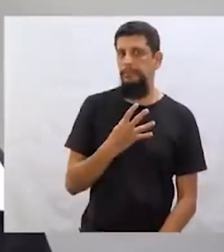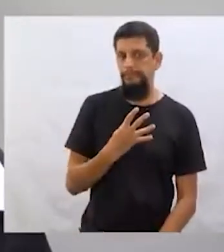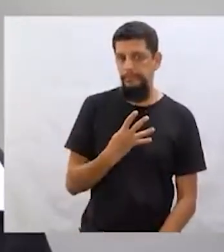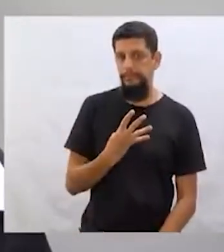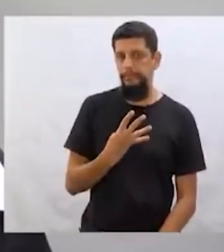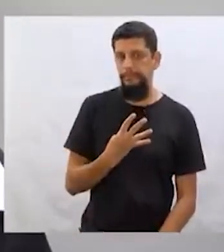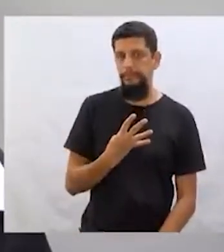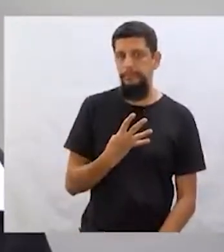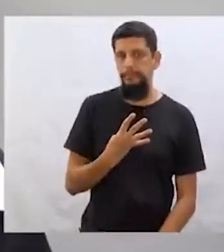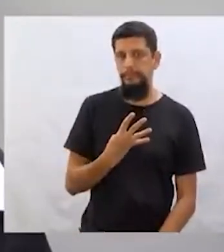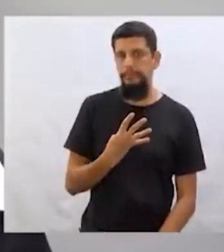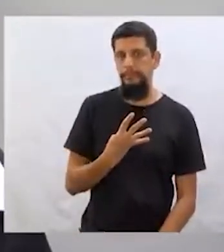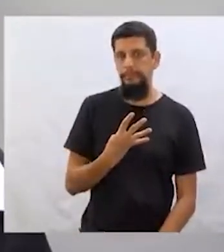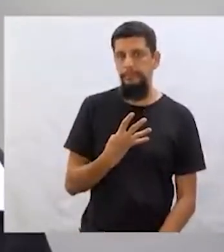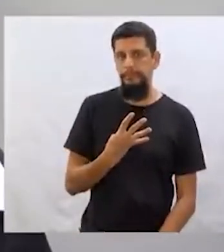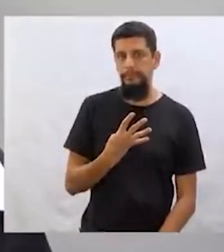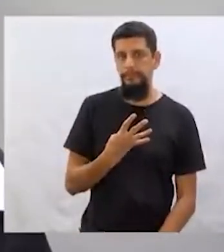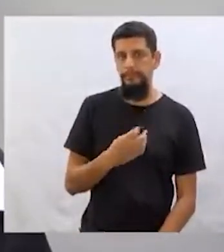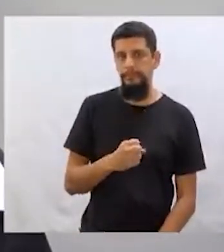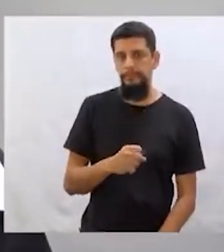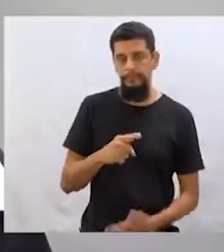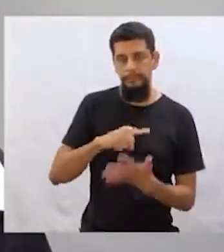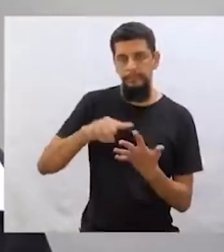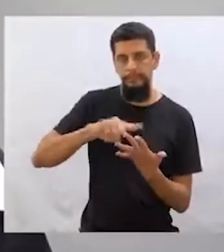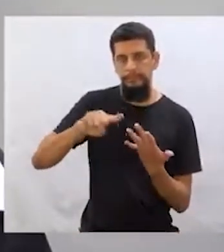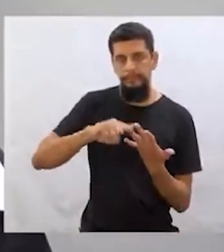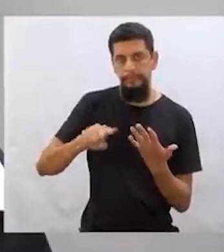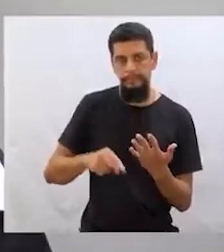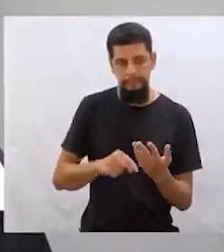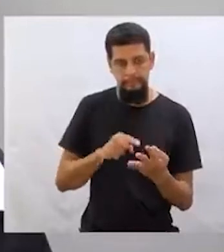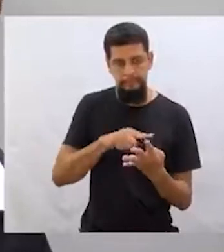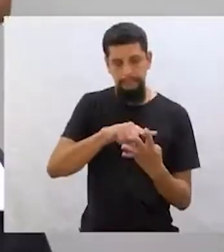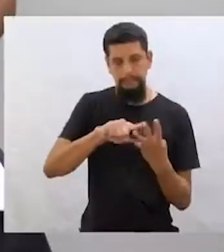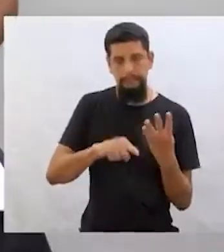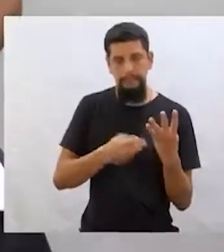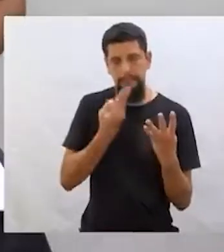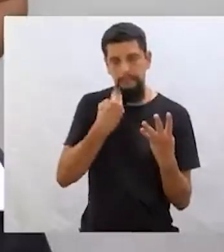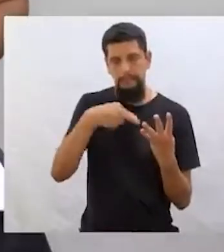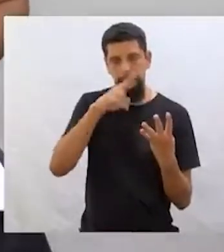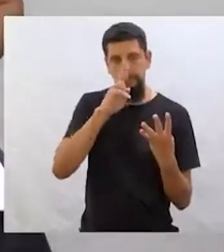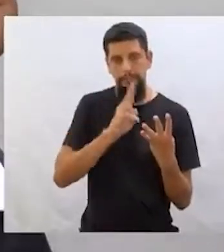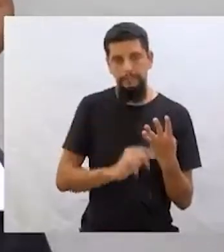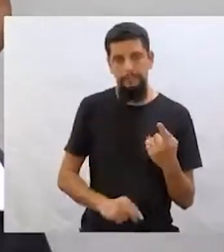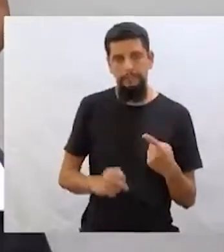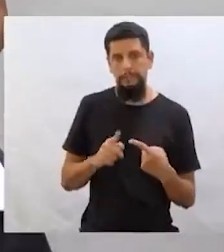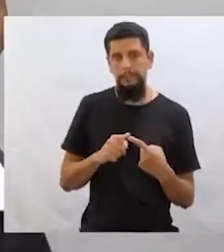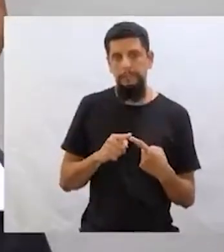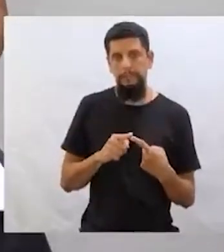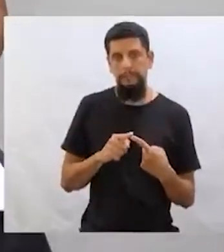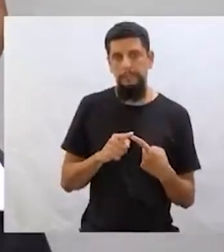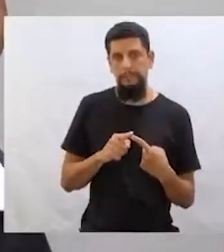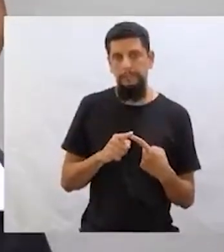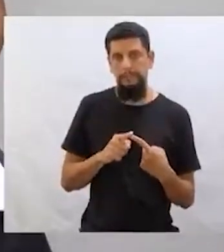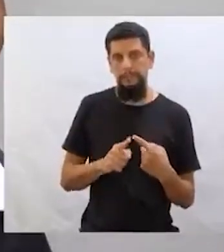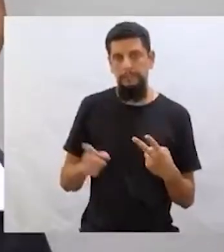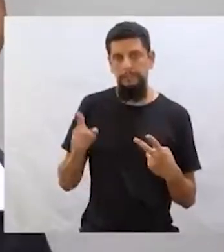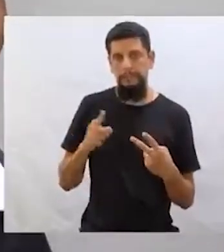Número 4. Vamos contar comigo 4 palitos? Vamos ver se eu tenho, não.